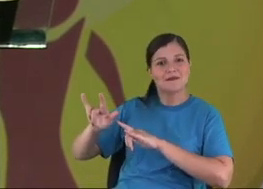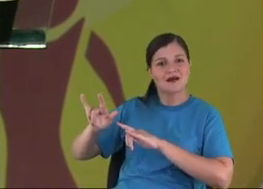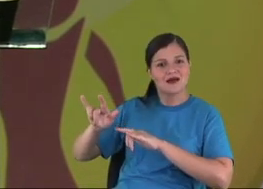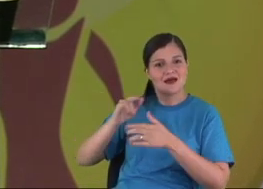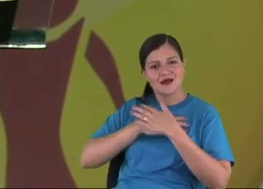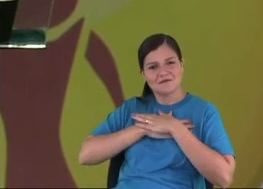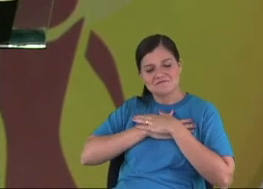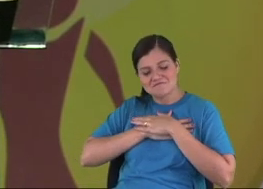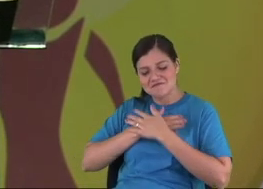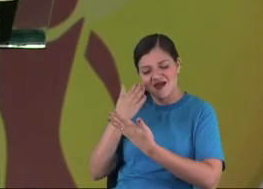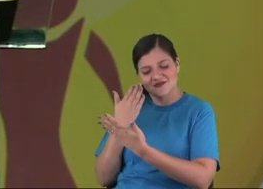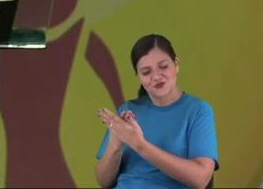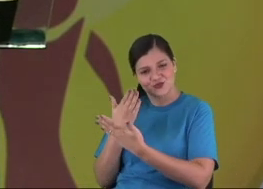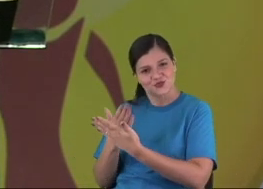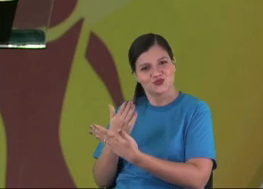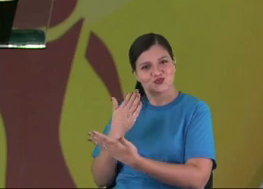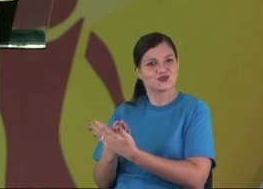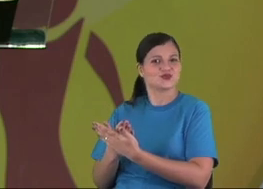estudo.